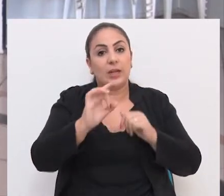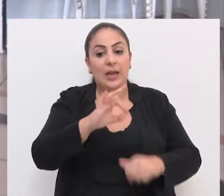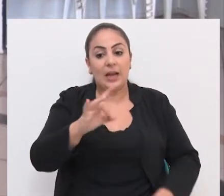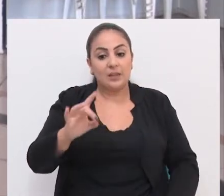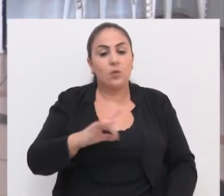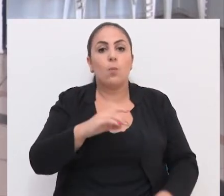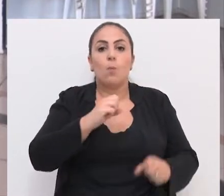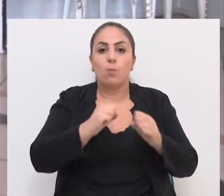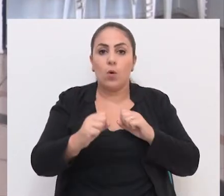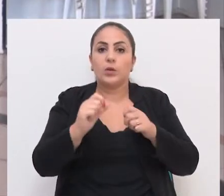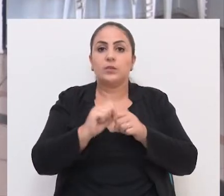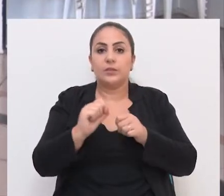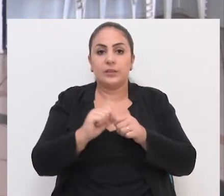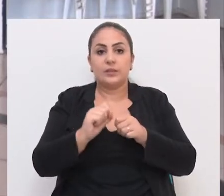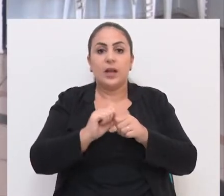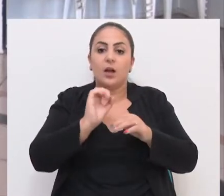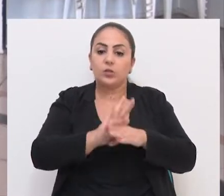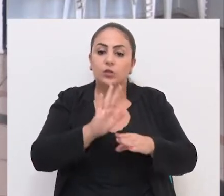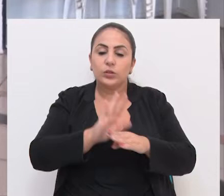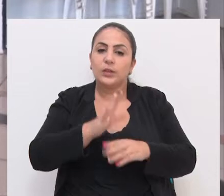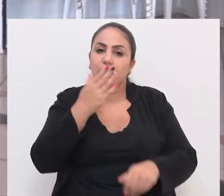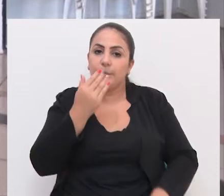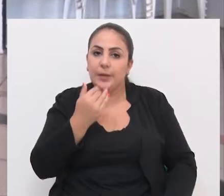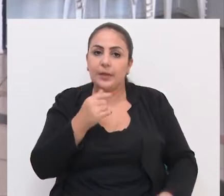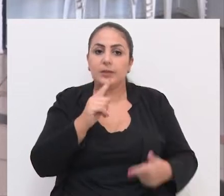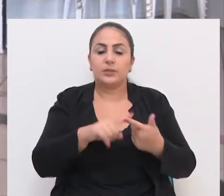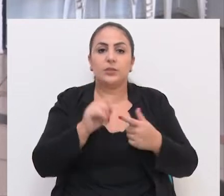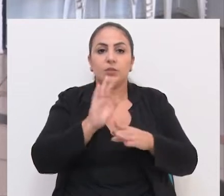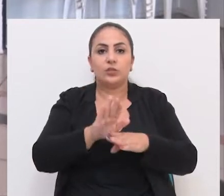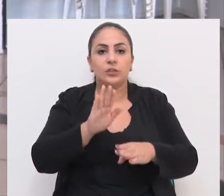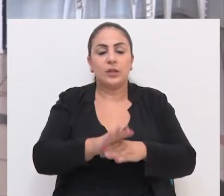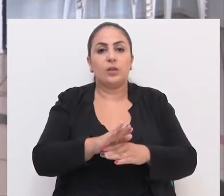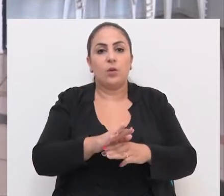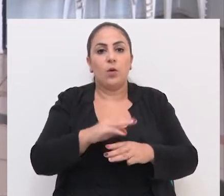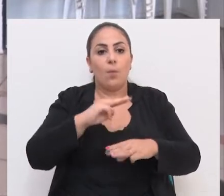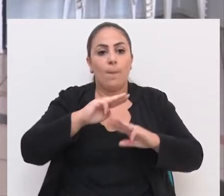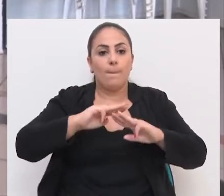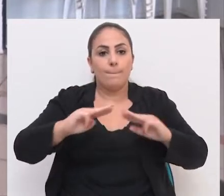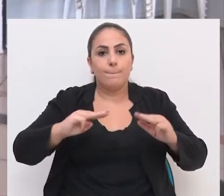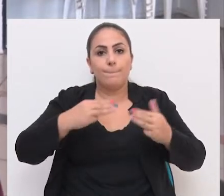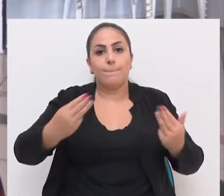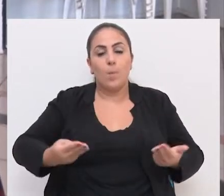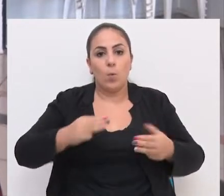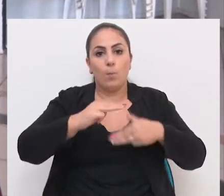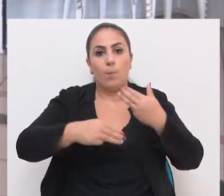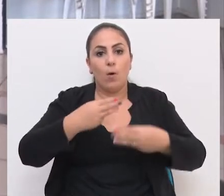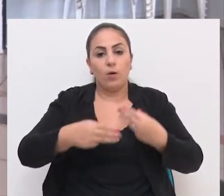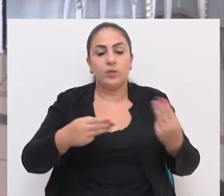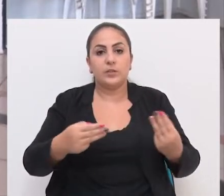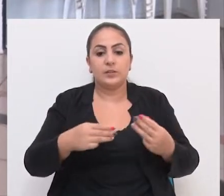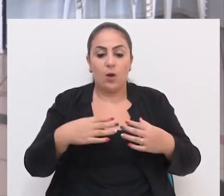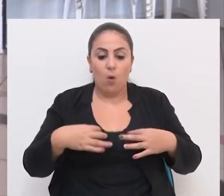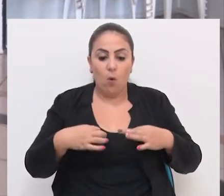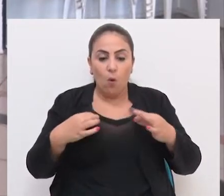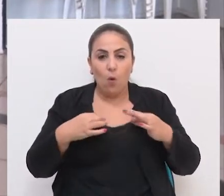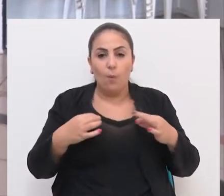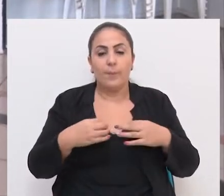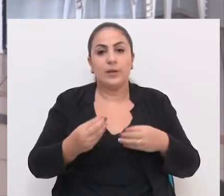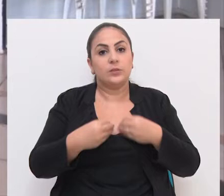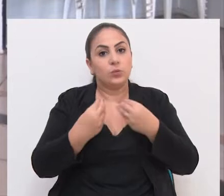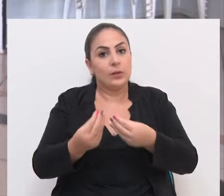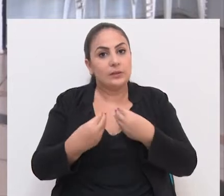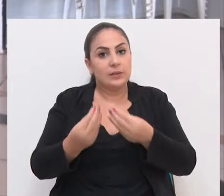Passo Fundo que cada um pode fazer a sua parte, colaborando com alimentos, colaborando com móveis, colaborando com roupas, colaborando